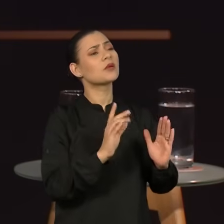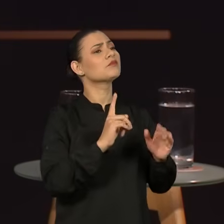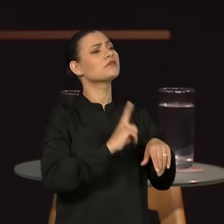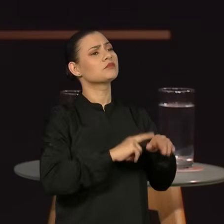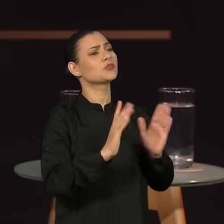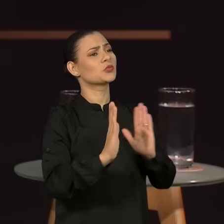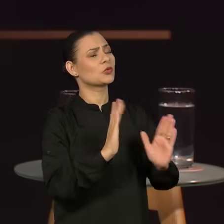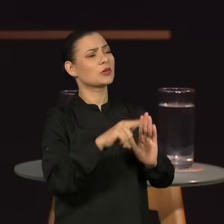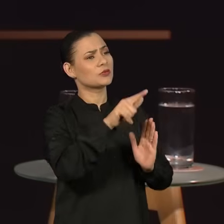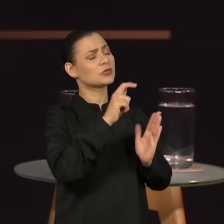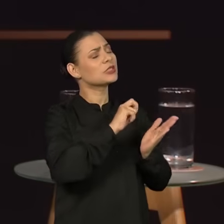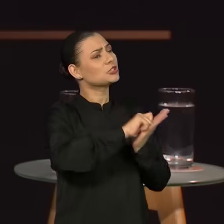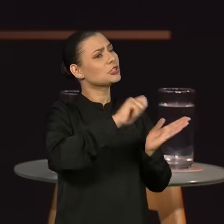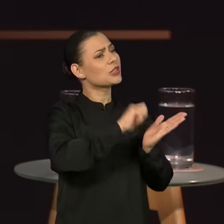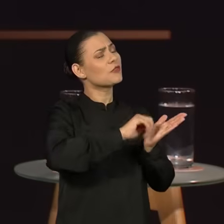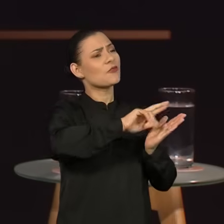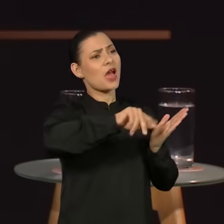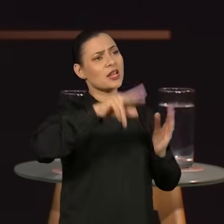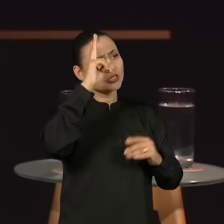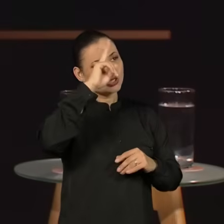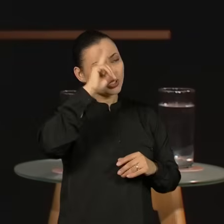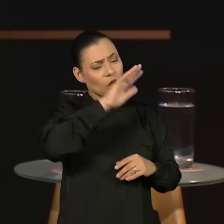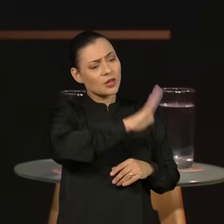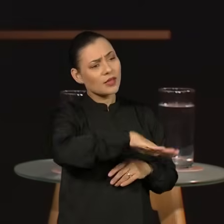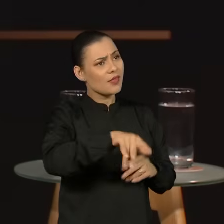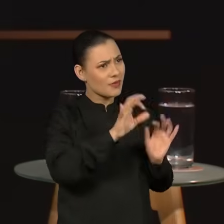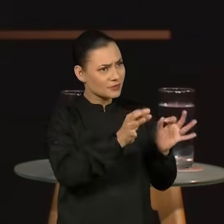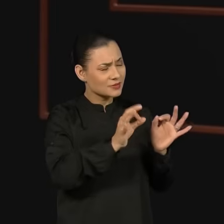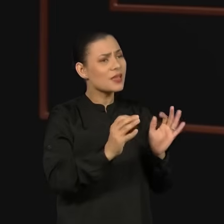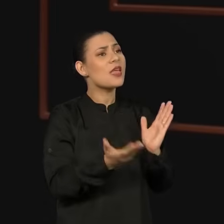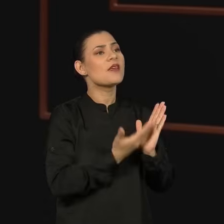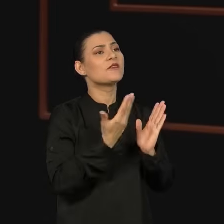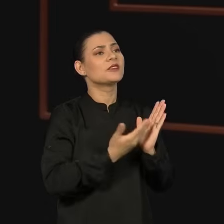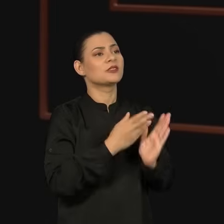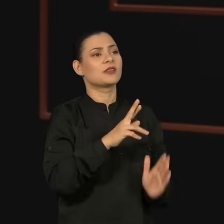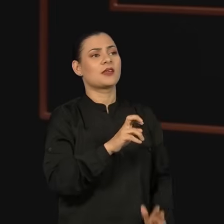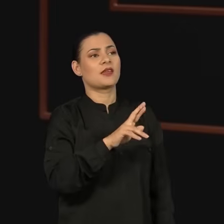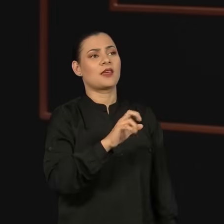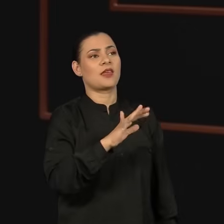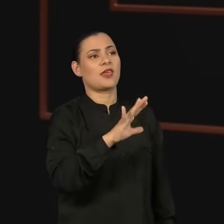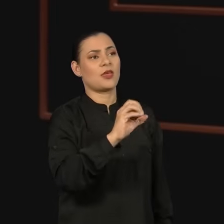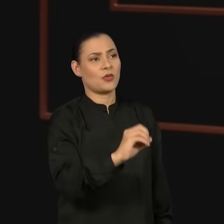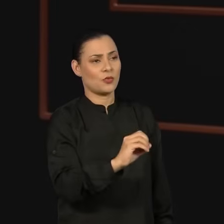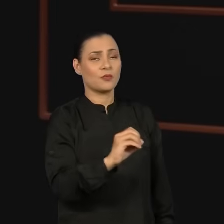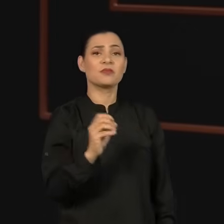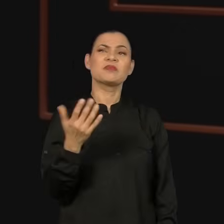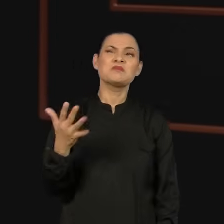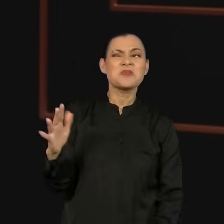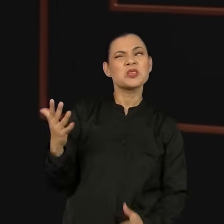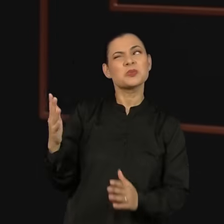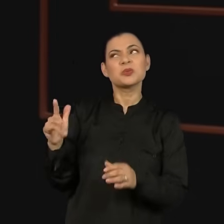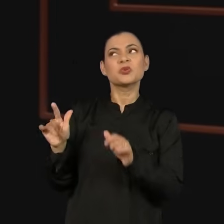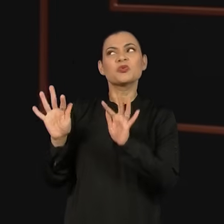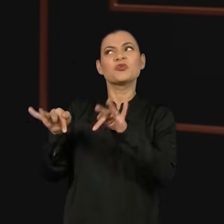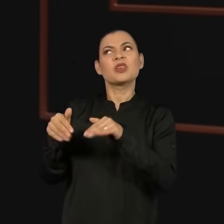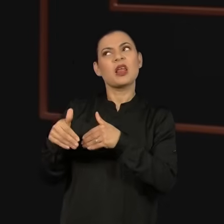você escreveu muitas histórias para criança na revista Recreio, não foi? Foi meio no meio, Meio do meio. mais para o